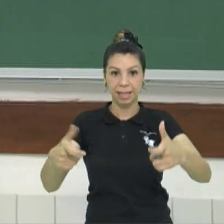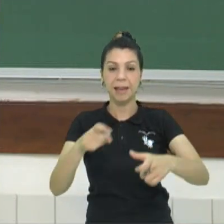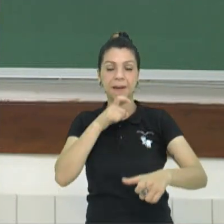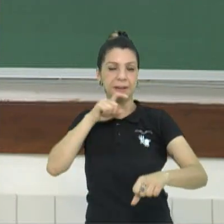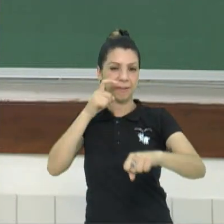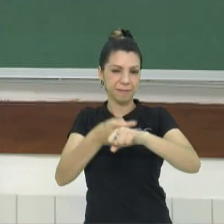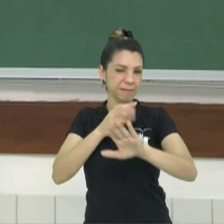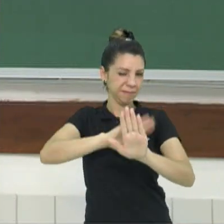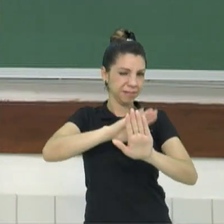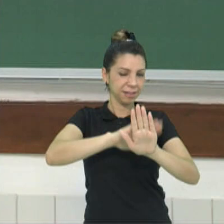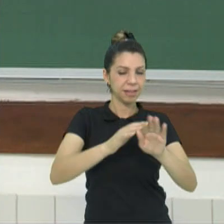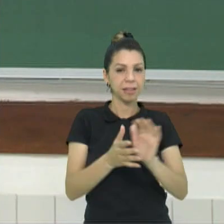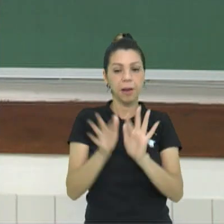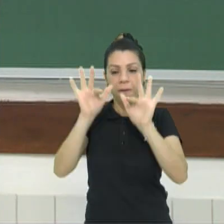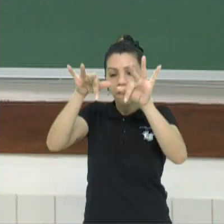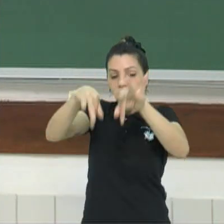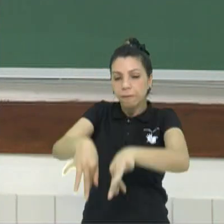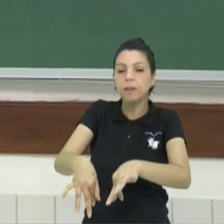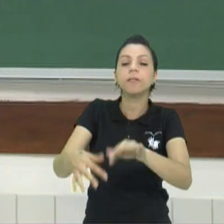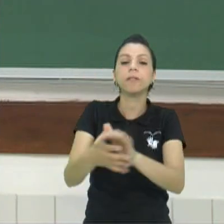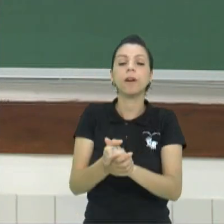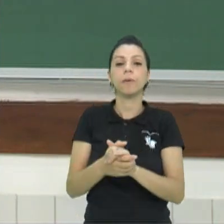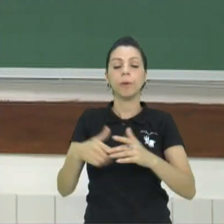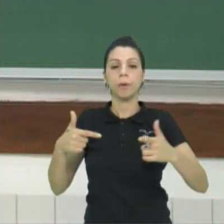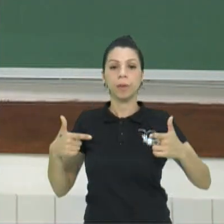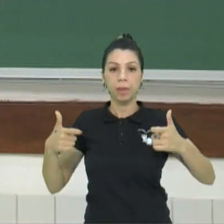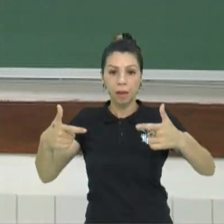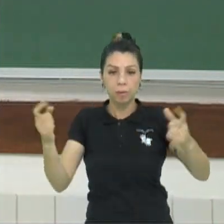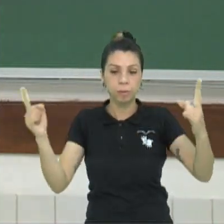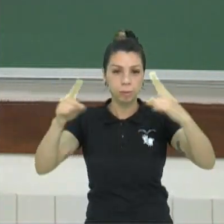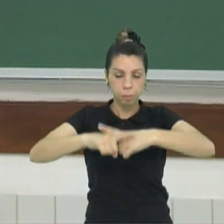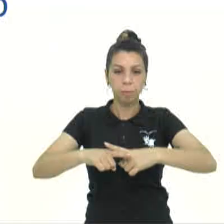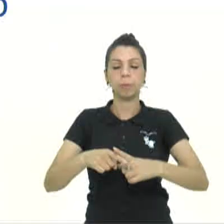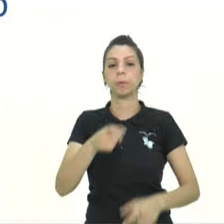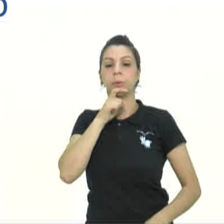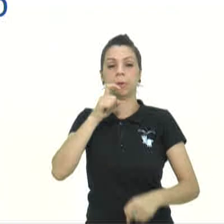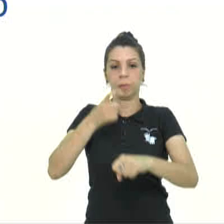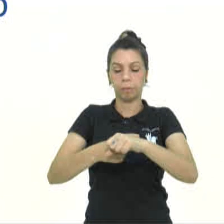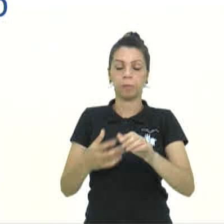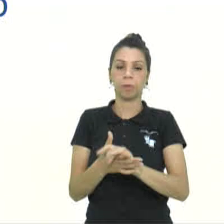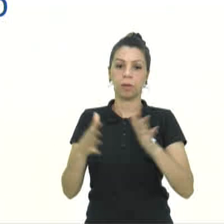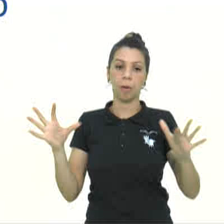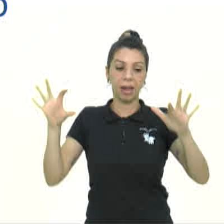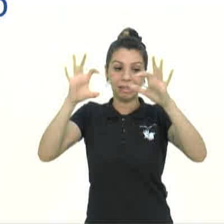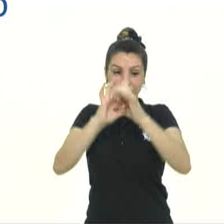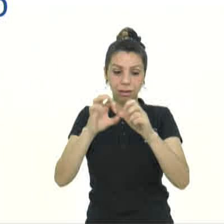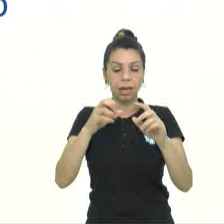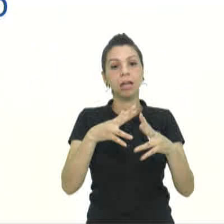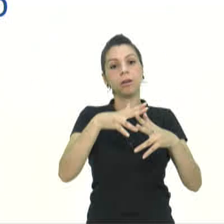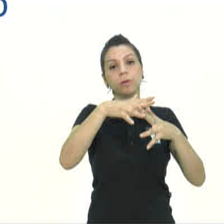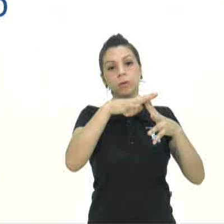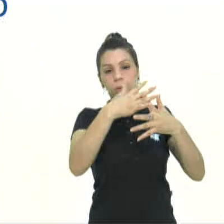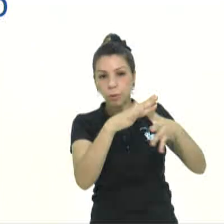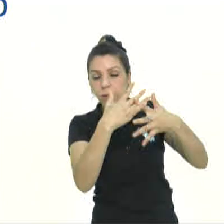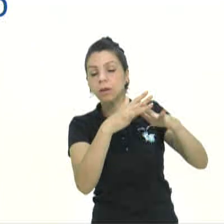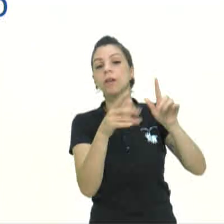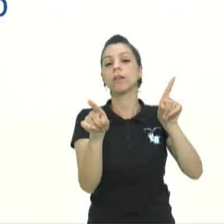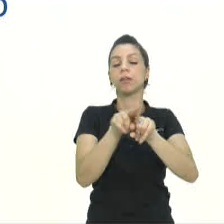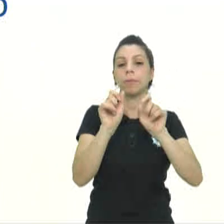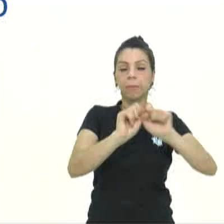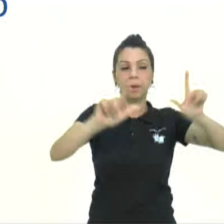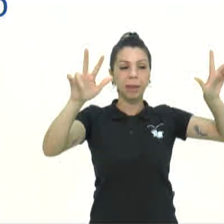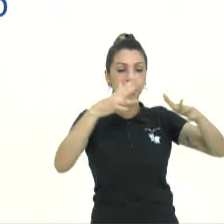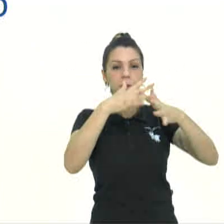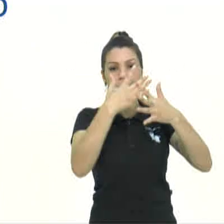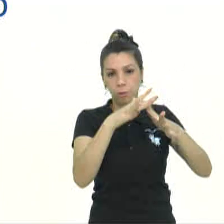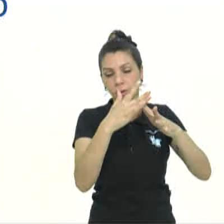esse final das disputas da Guerra Fria. Então, a ligação com ideias socialistas, ideias e bandeiras